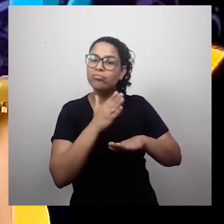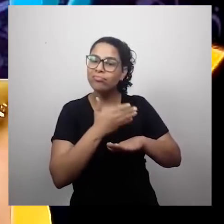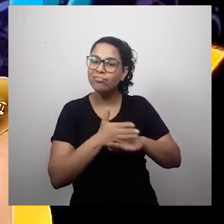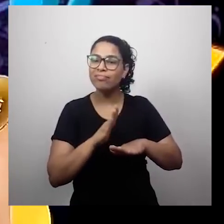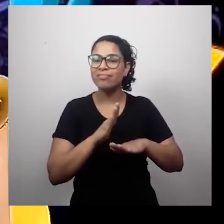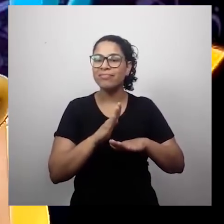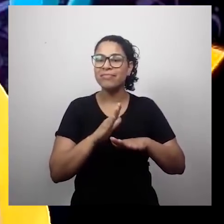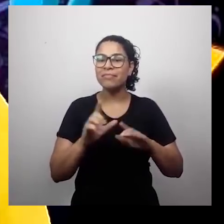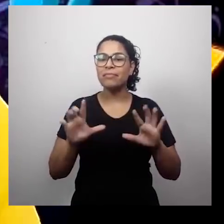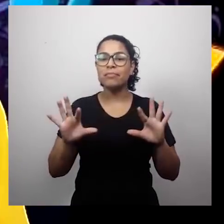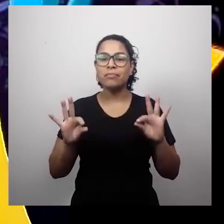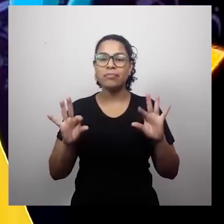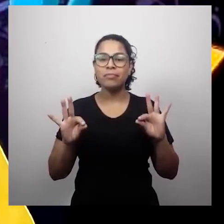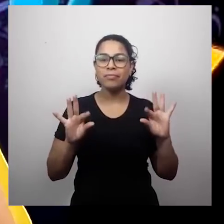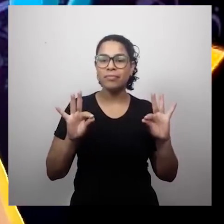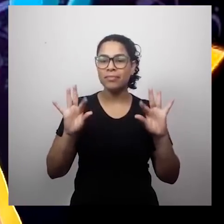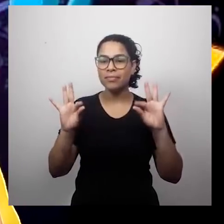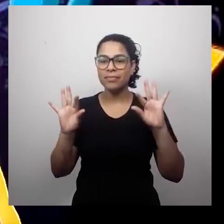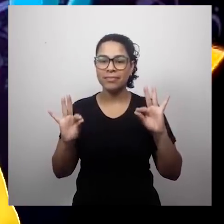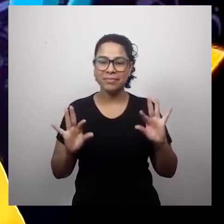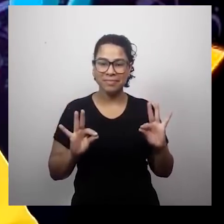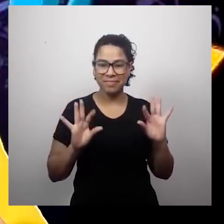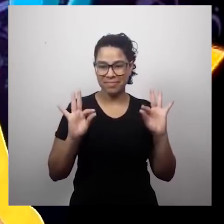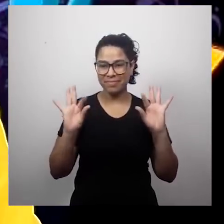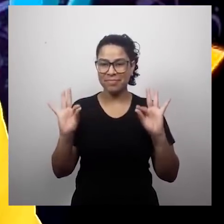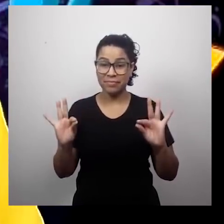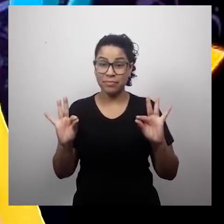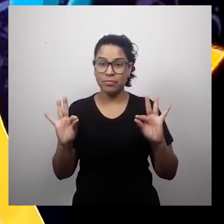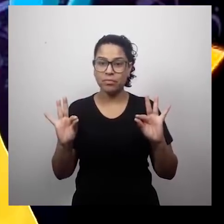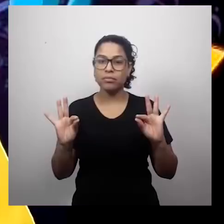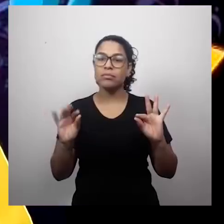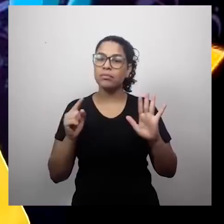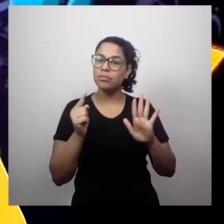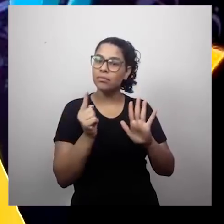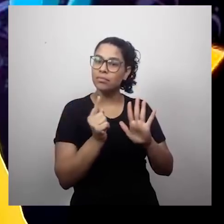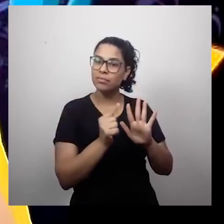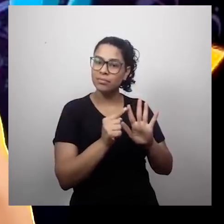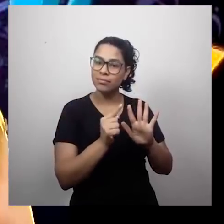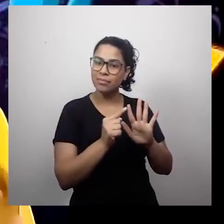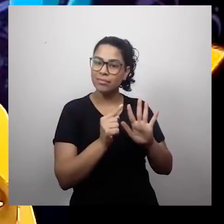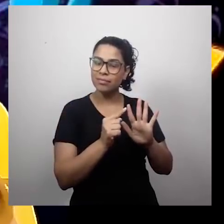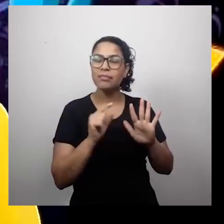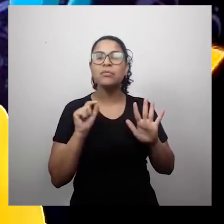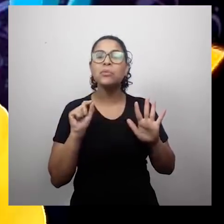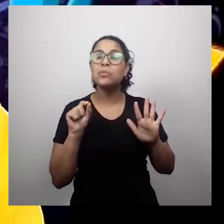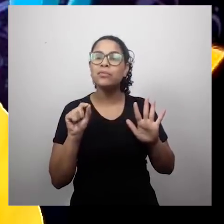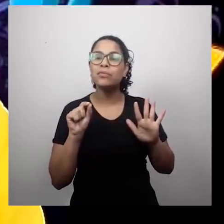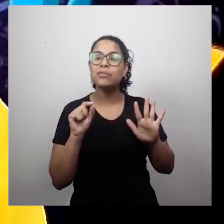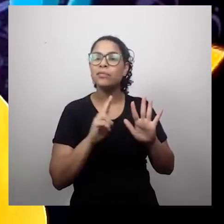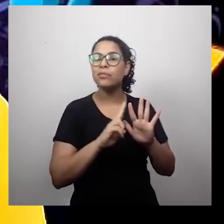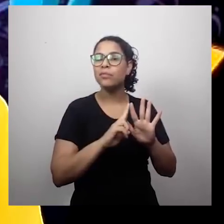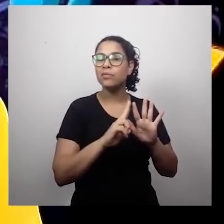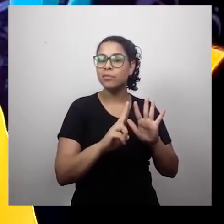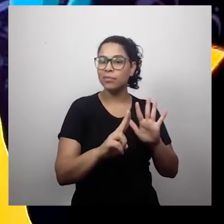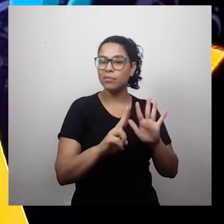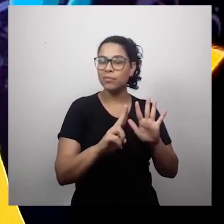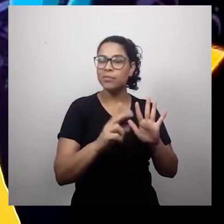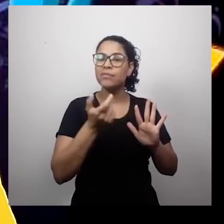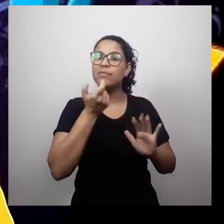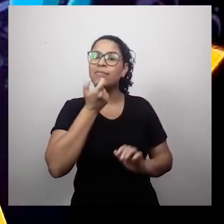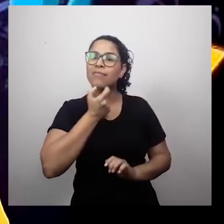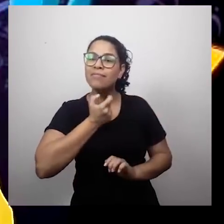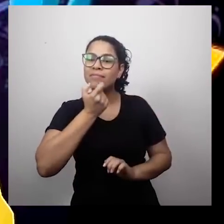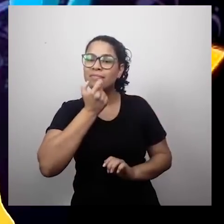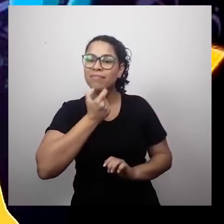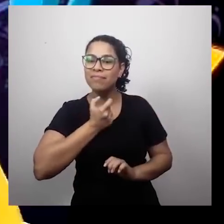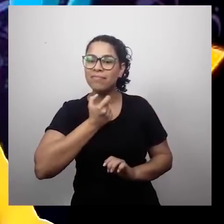desse instrumento. In Turkish, the name is Zeus. In Arabic, the name is Sagat.